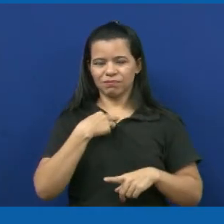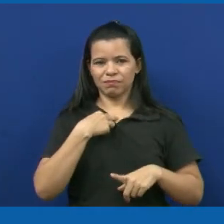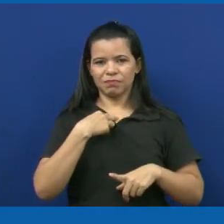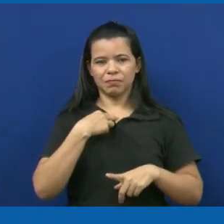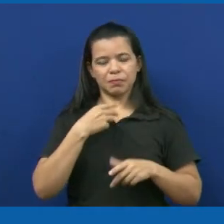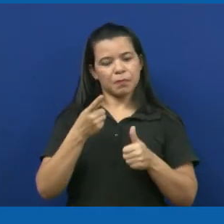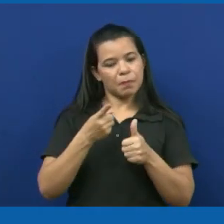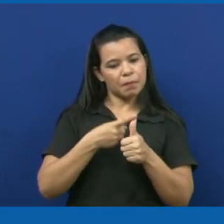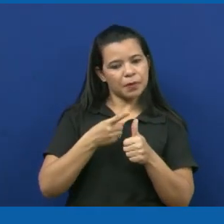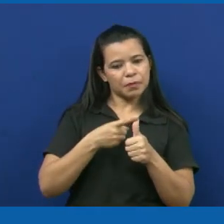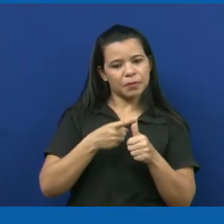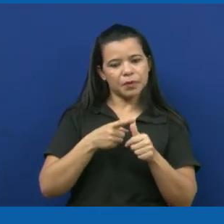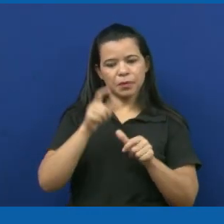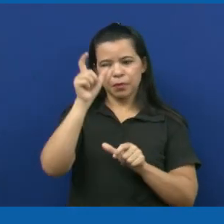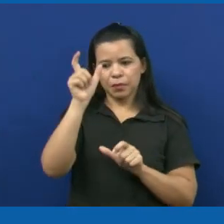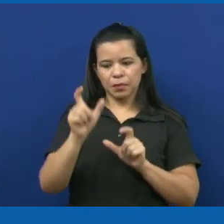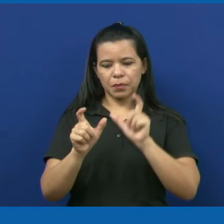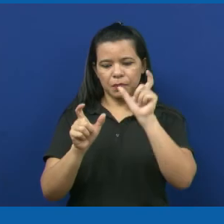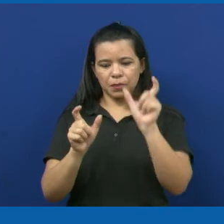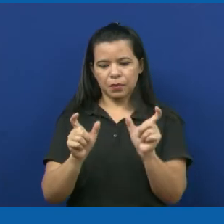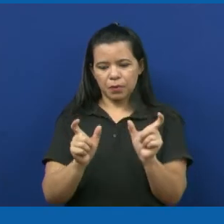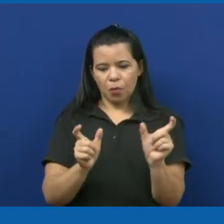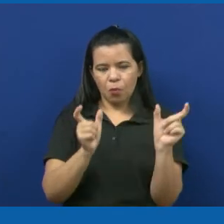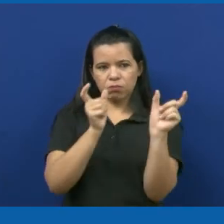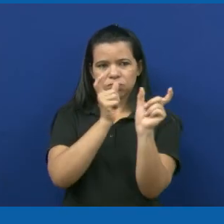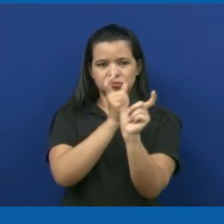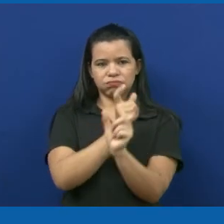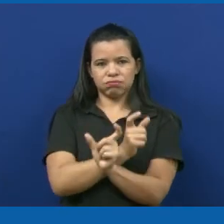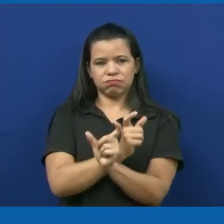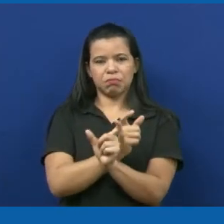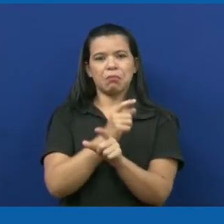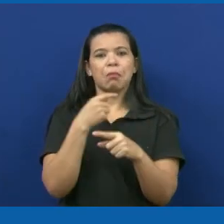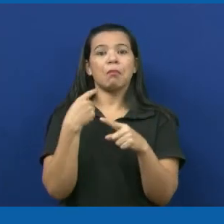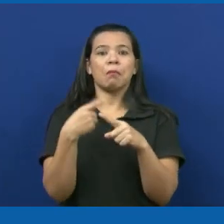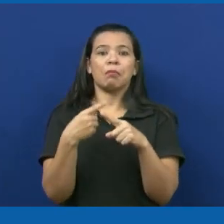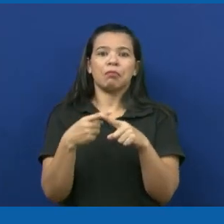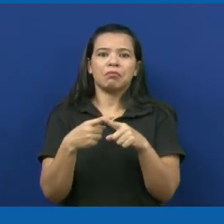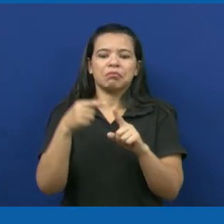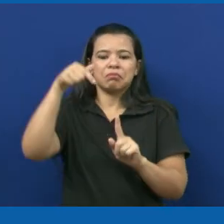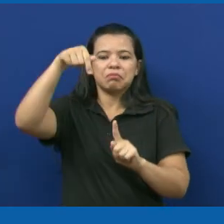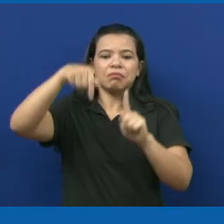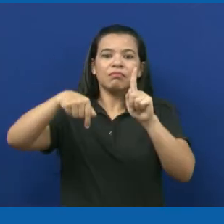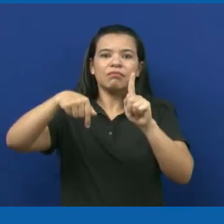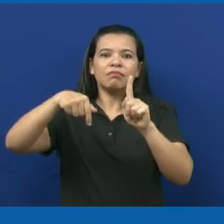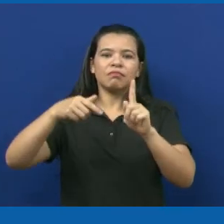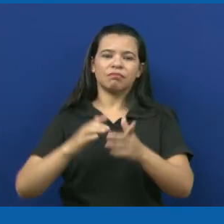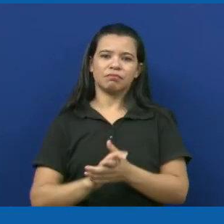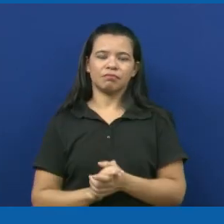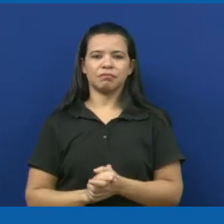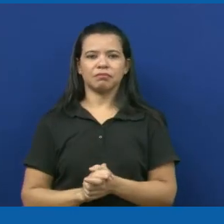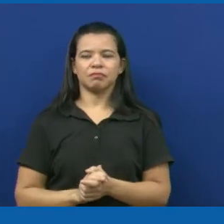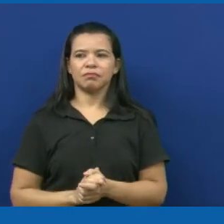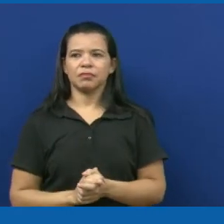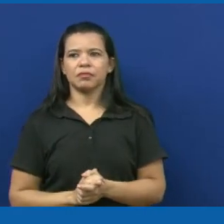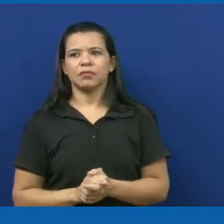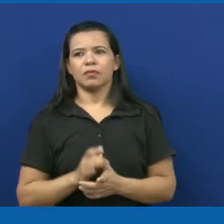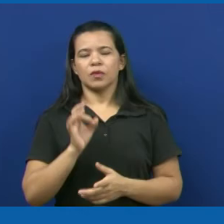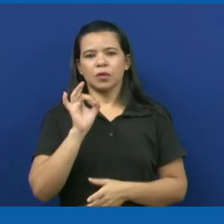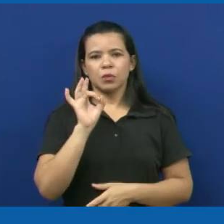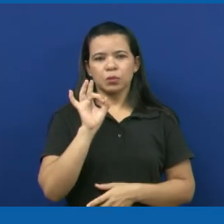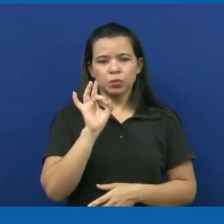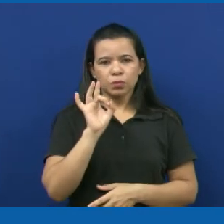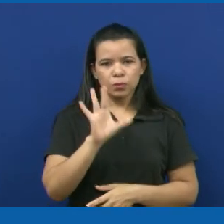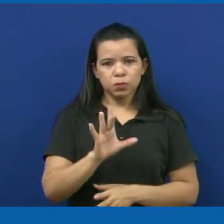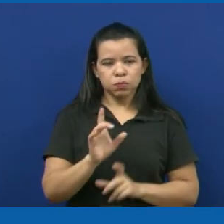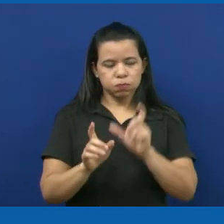dos trabalhadores. Por que eu faço isso? Porque as grandezas são inversamente proporcionais. Então o que eu faço? Eu vou inverter somente a coluna em